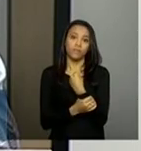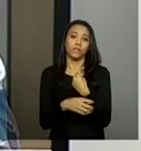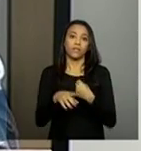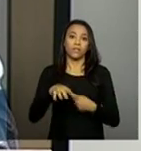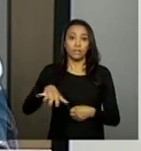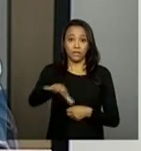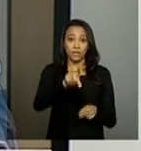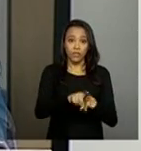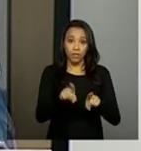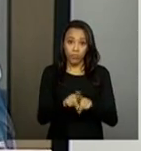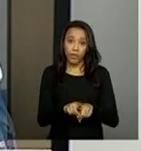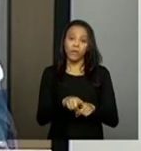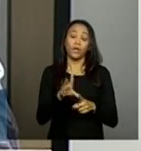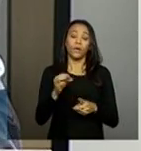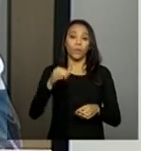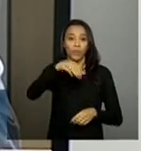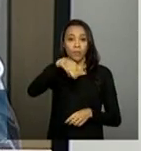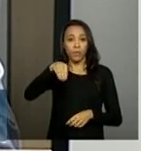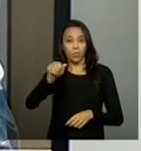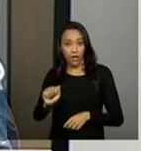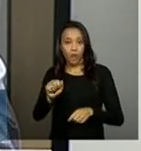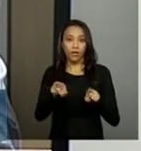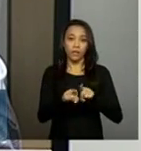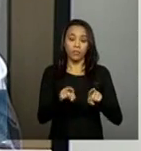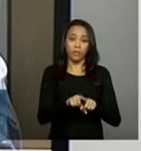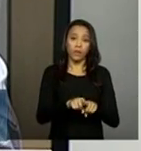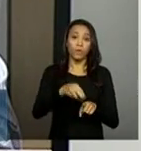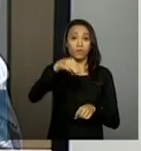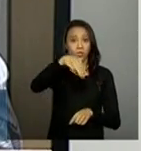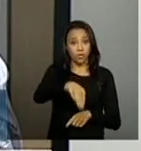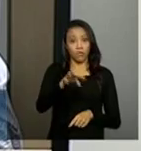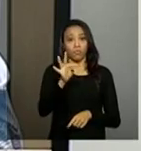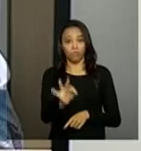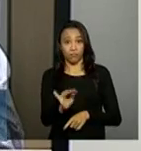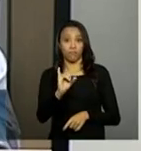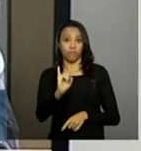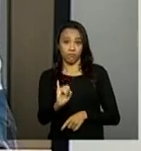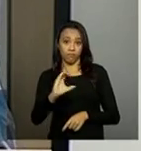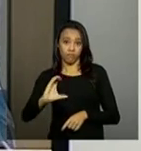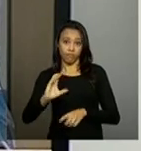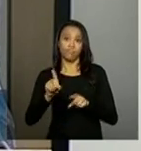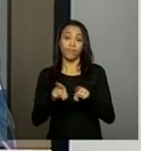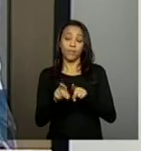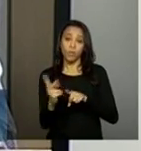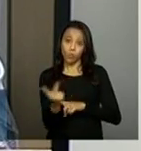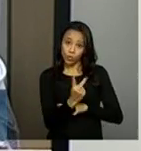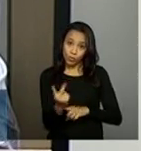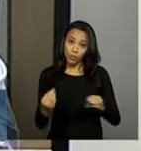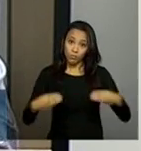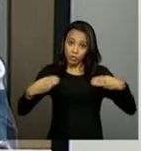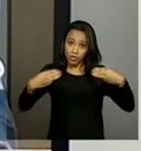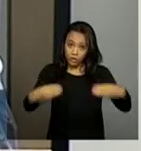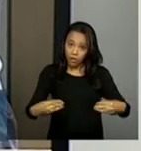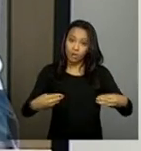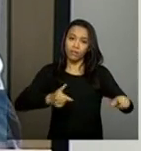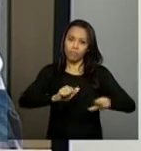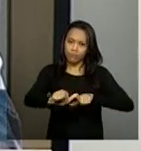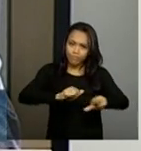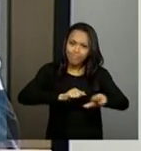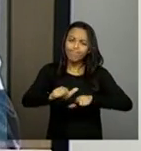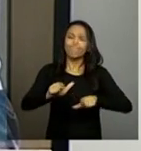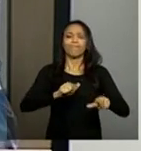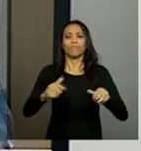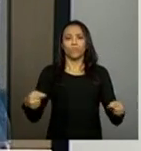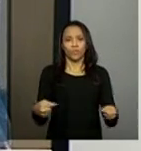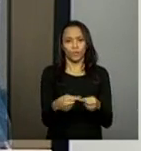e o Ministério do Meio Ambiente, Ciência e Tecnologia temos, que é uma parceria absolutamente dedicada e cúmplice, diria eu, de uma agenda